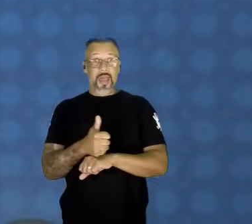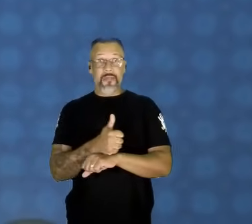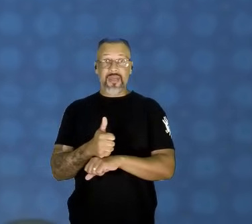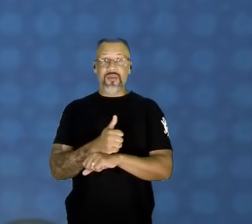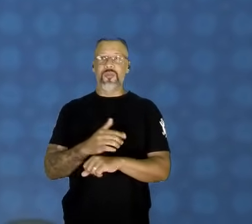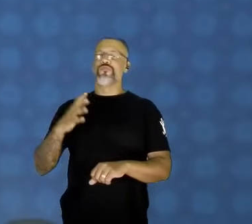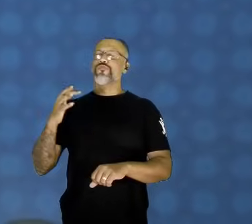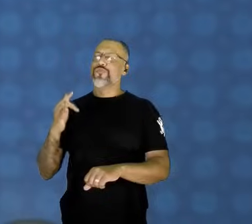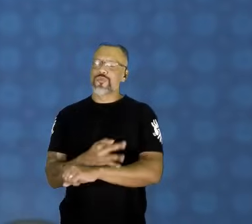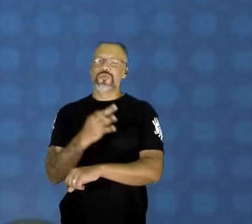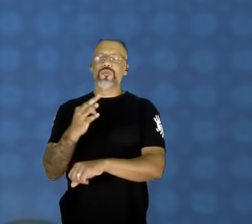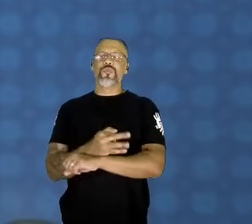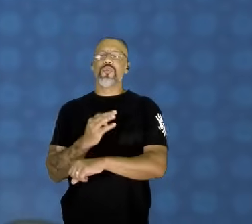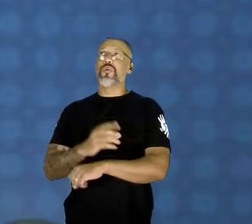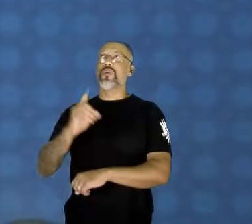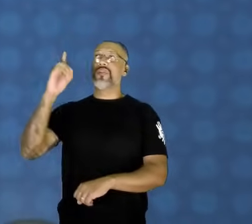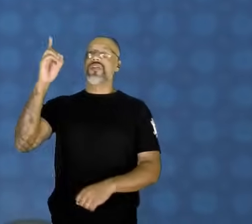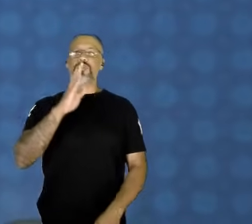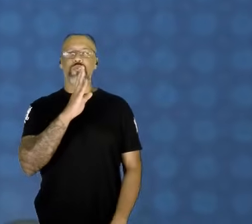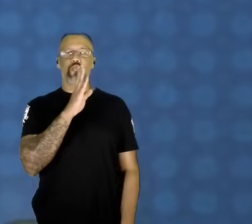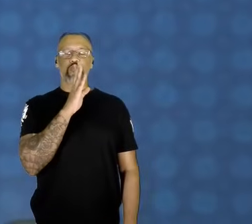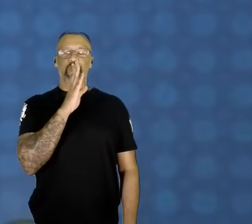17 anos.